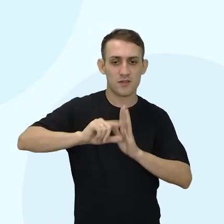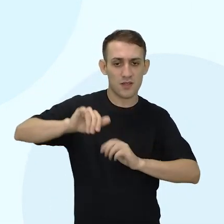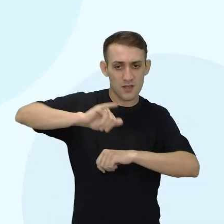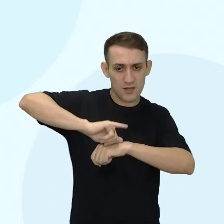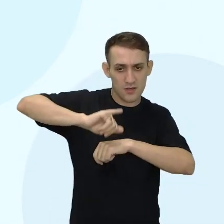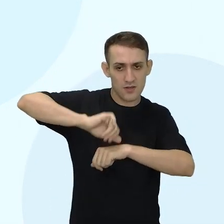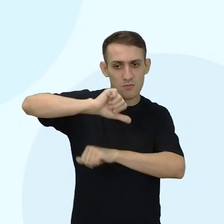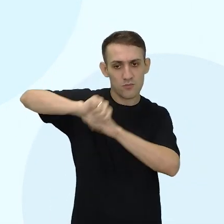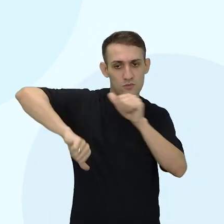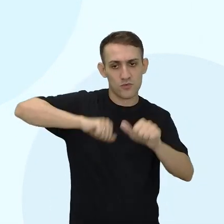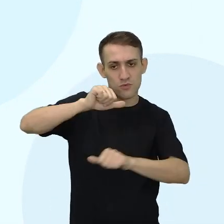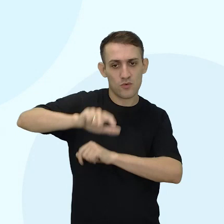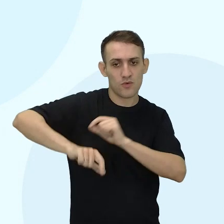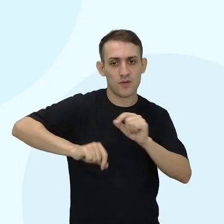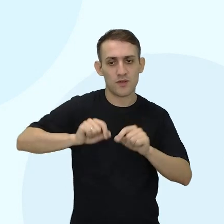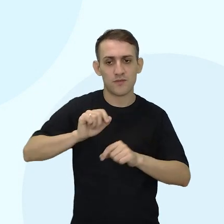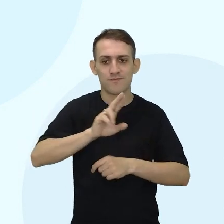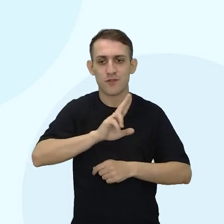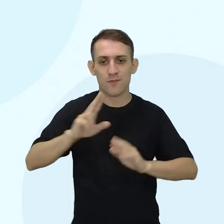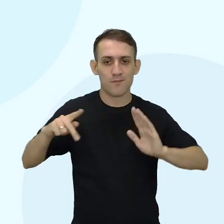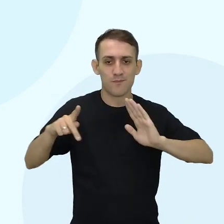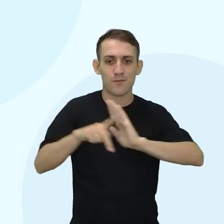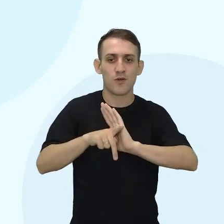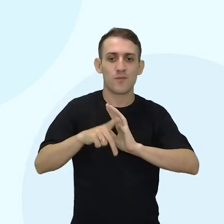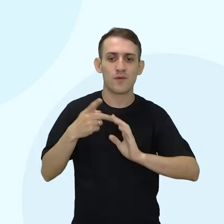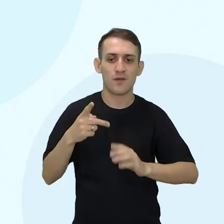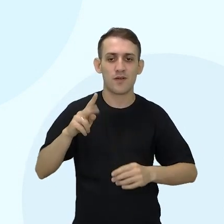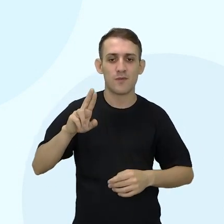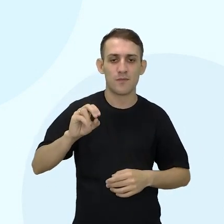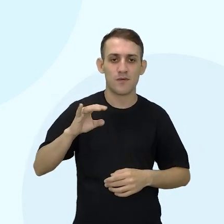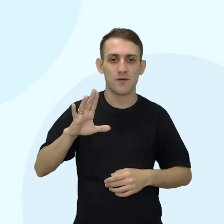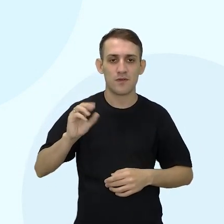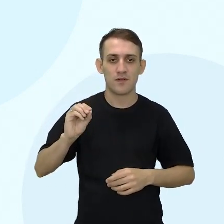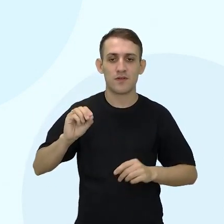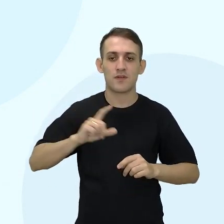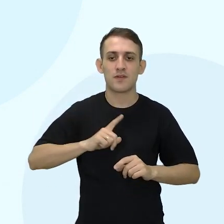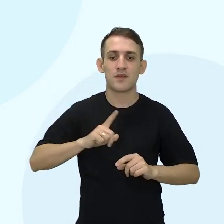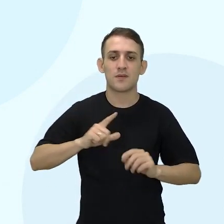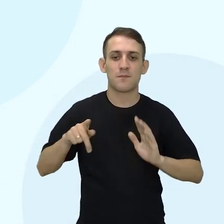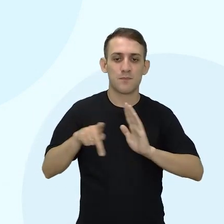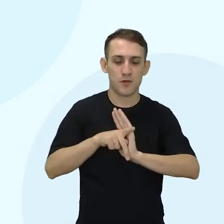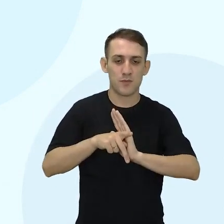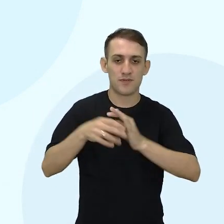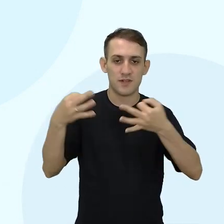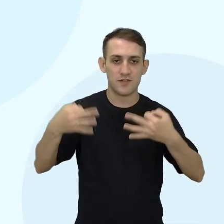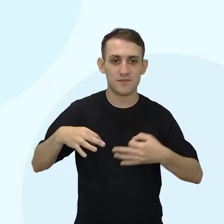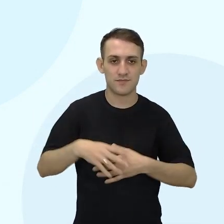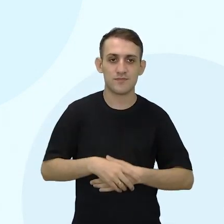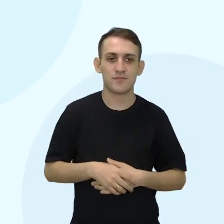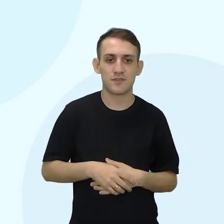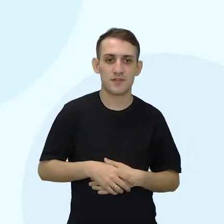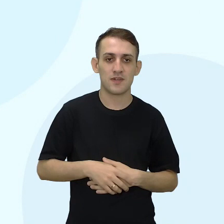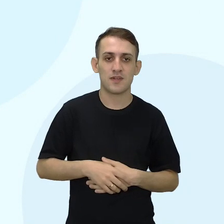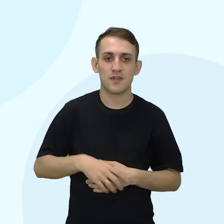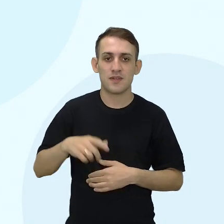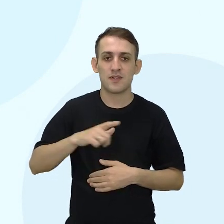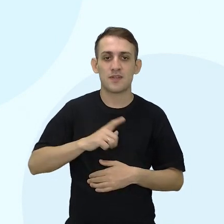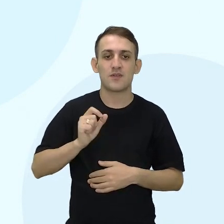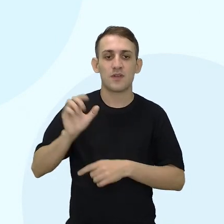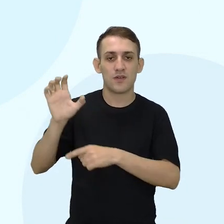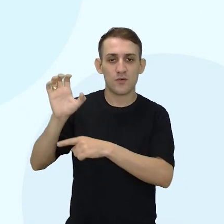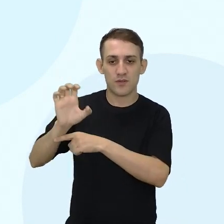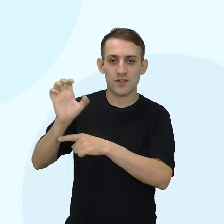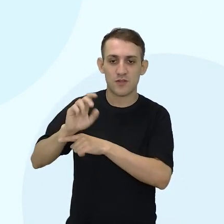capitanias passam definitivamente a ser denominadas províncias. Trata-se de um